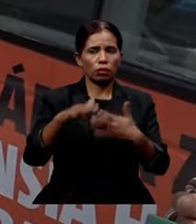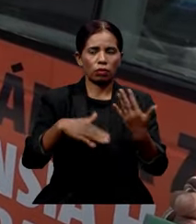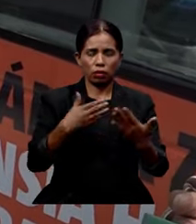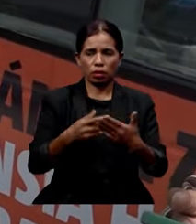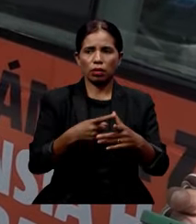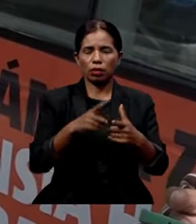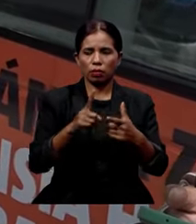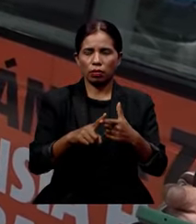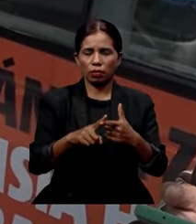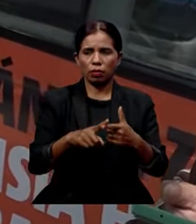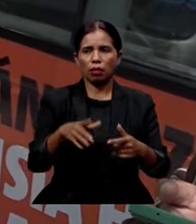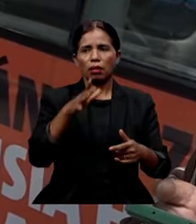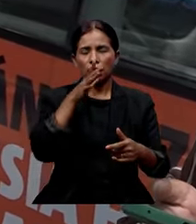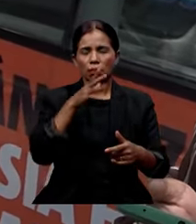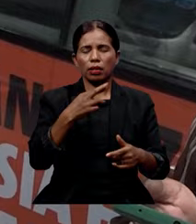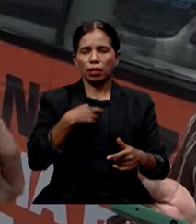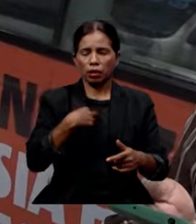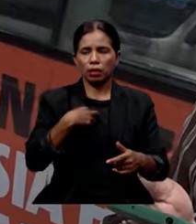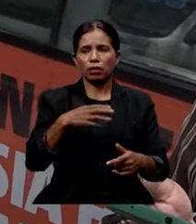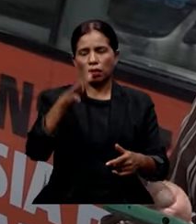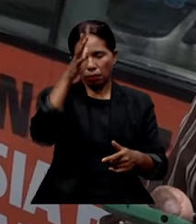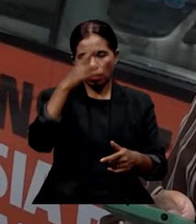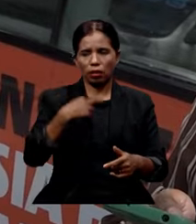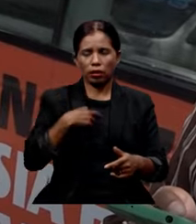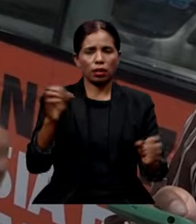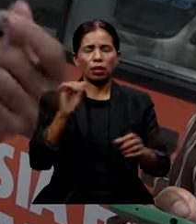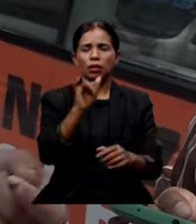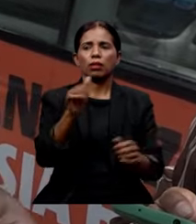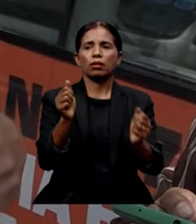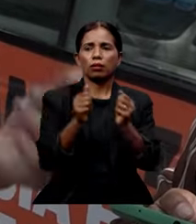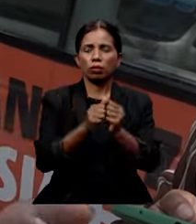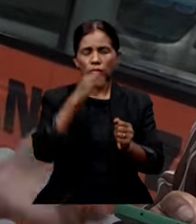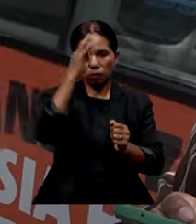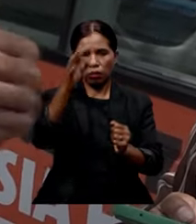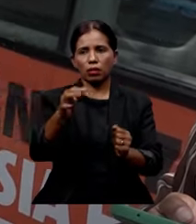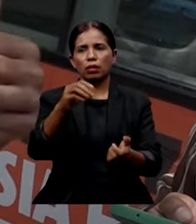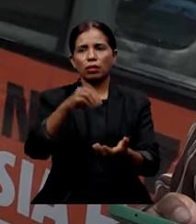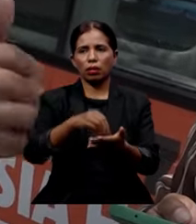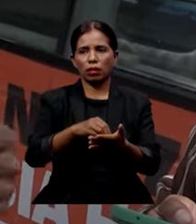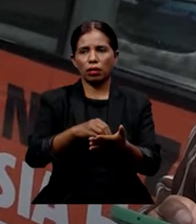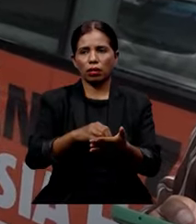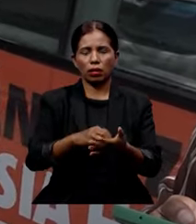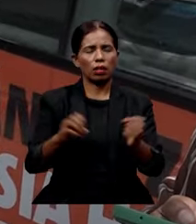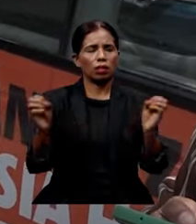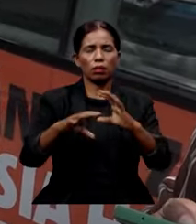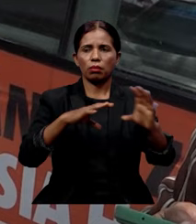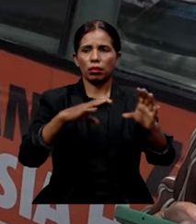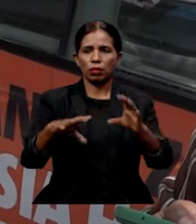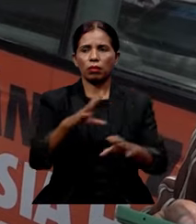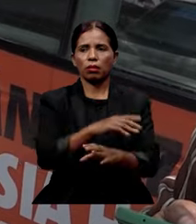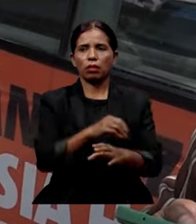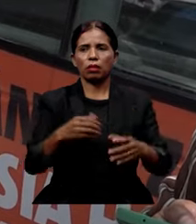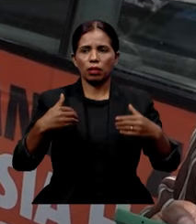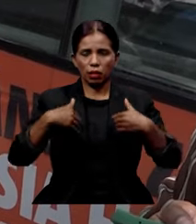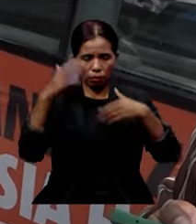depois inan inan rasi ko aman rasi mo karik la konkorra ho ida ne depois aba baru amai ma tau tia ya mis komunikasau ya bus mo se